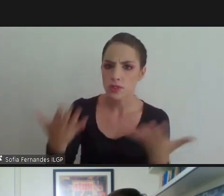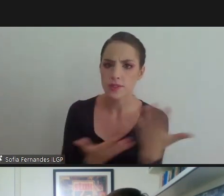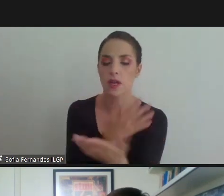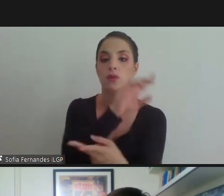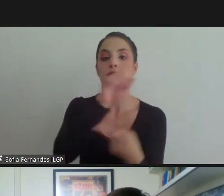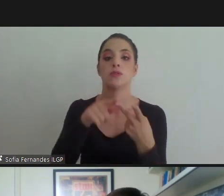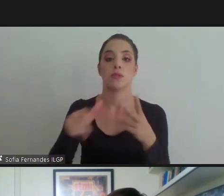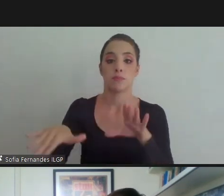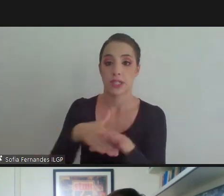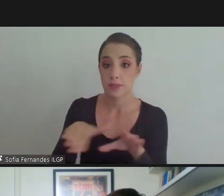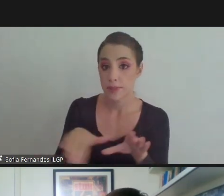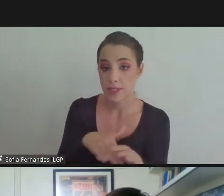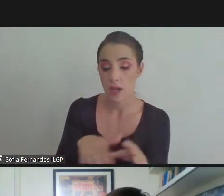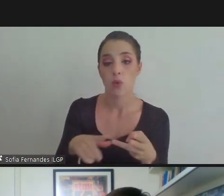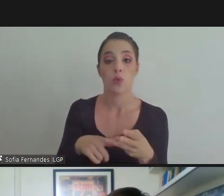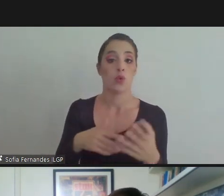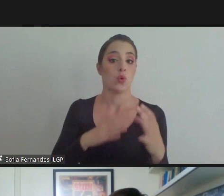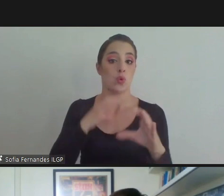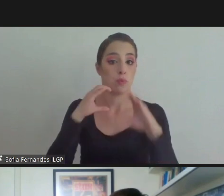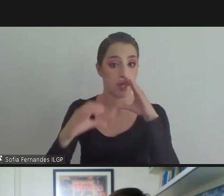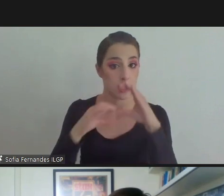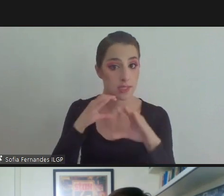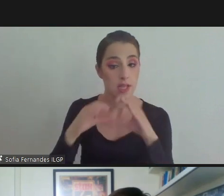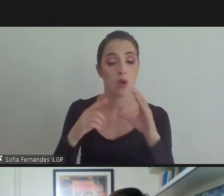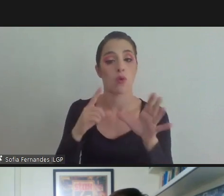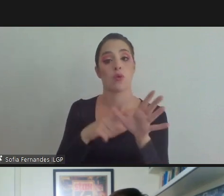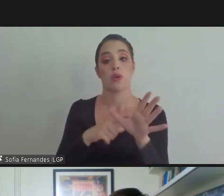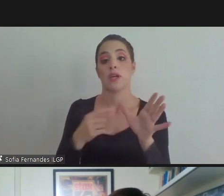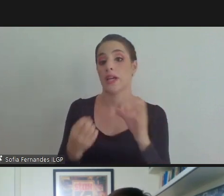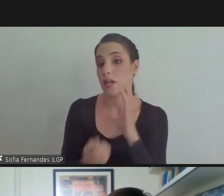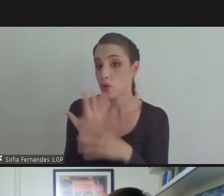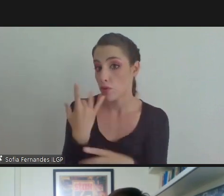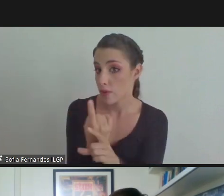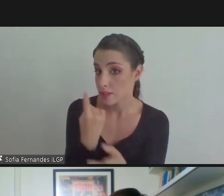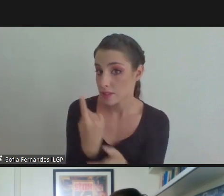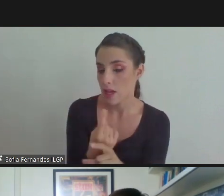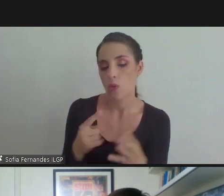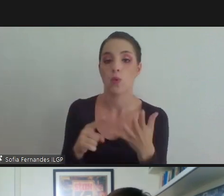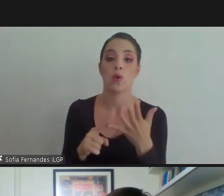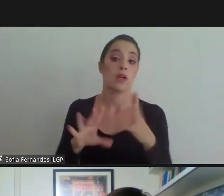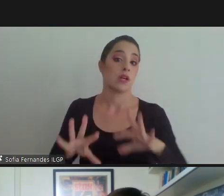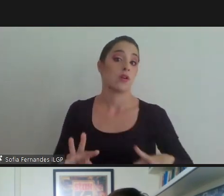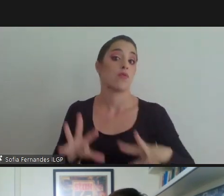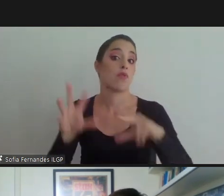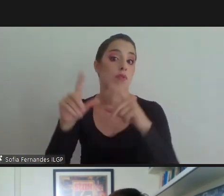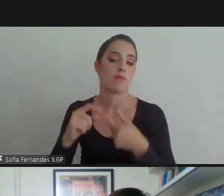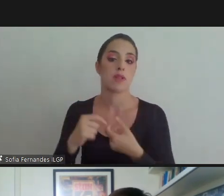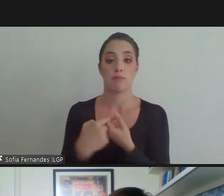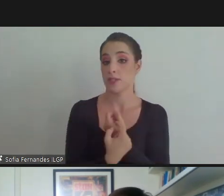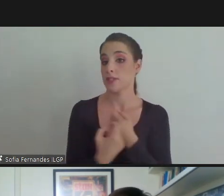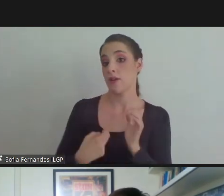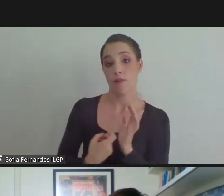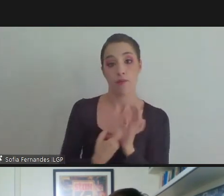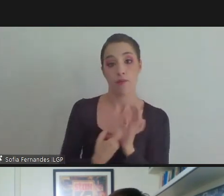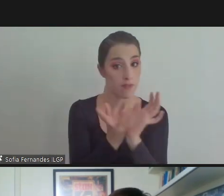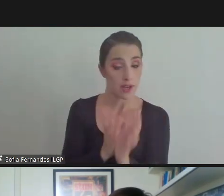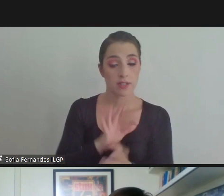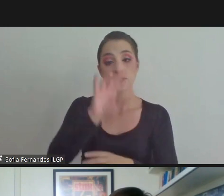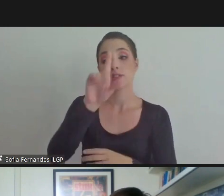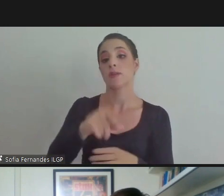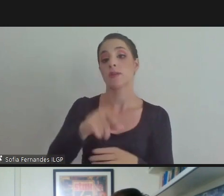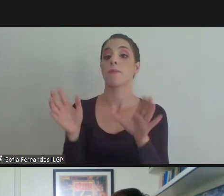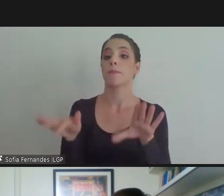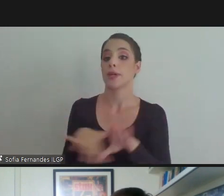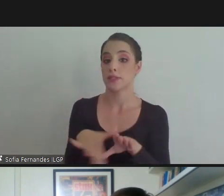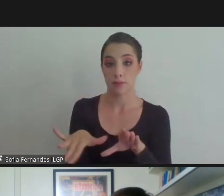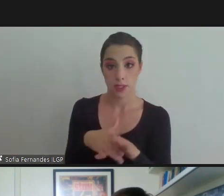participação, comunicação, inovação e envolvimento de várias partes interessadas e também